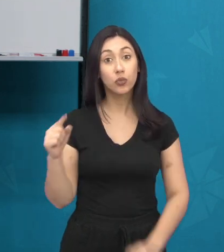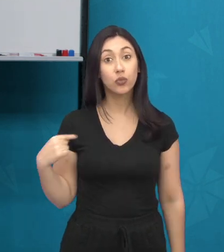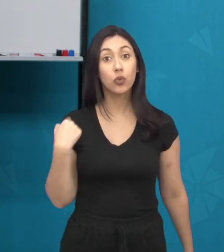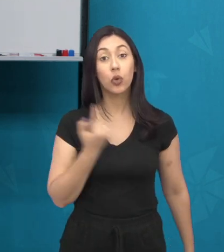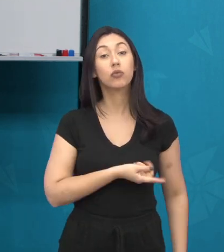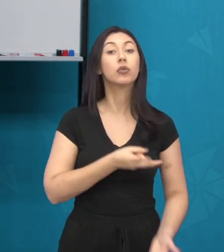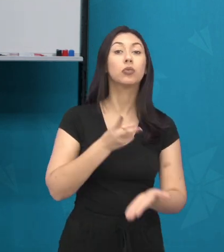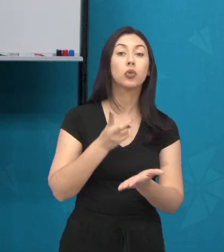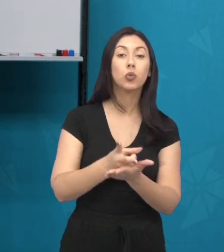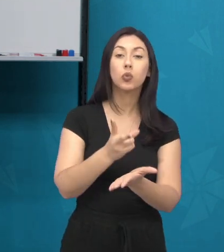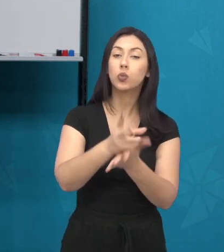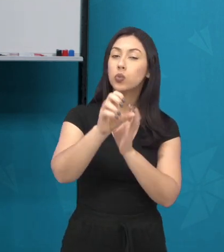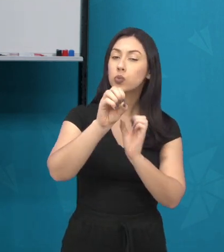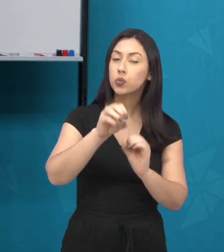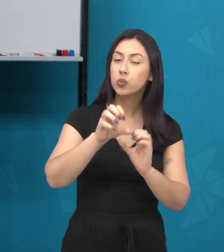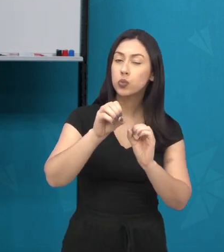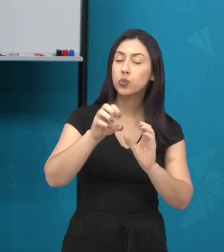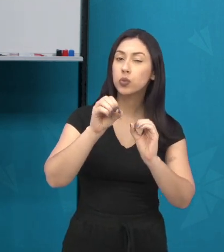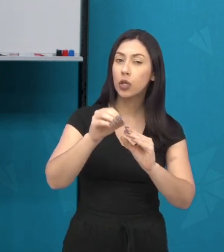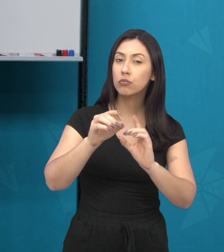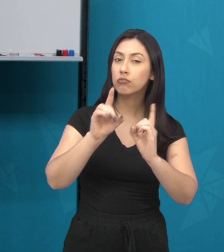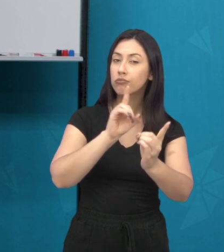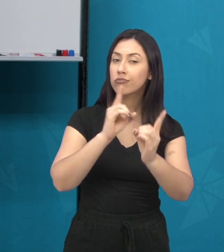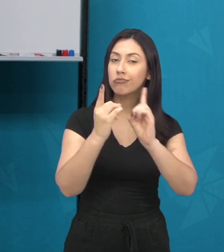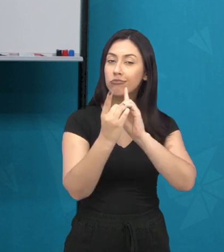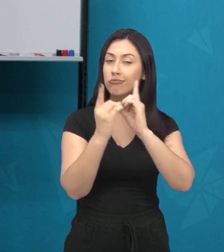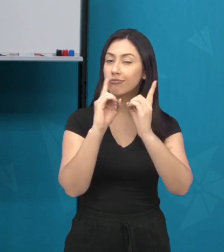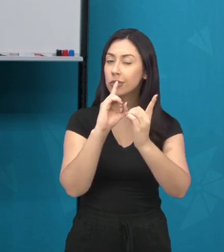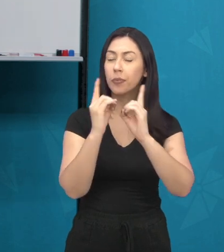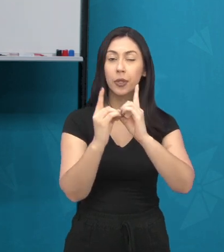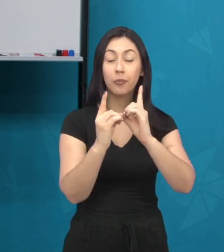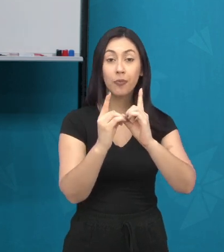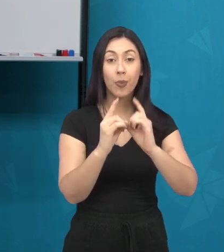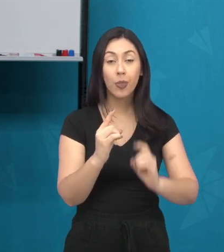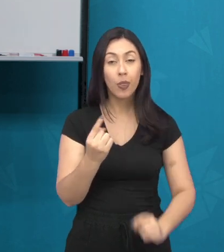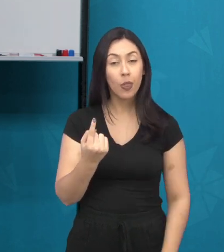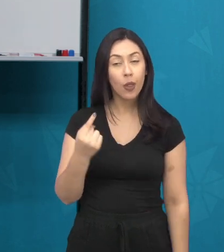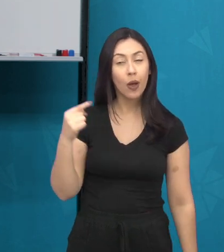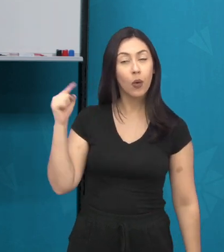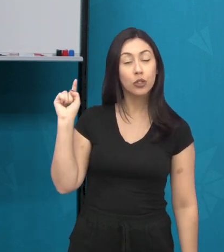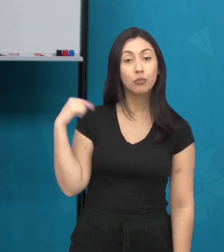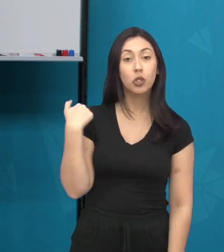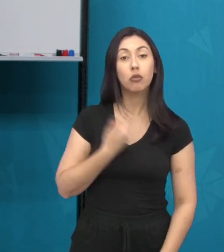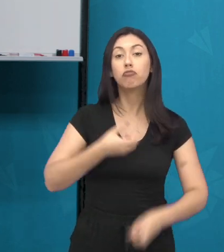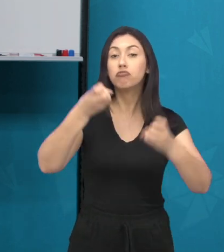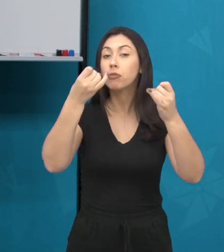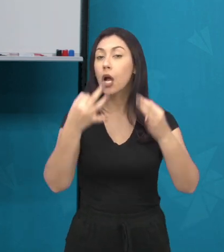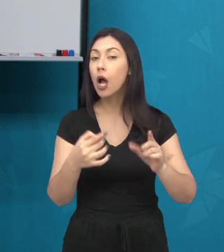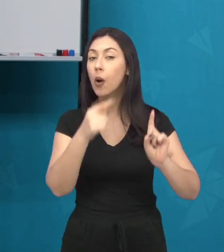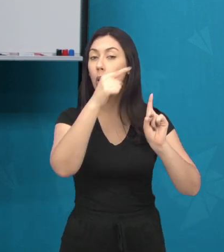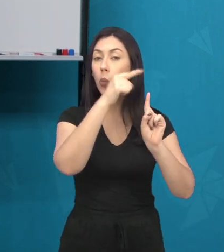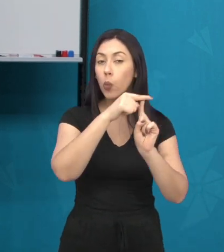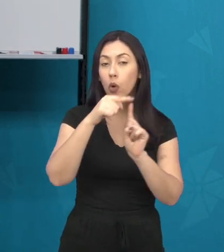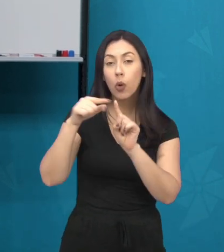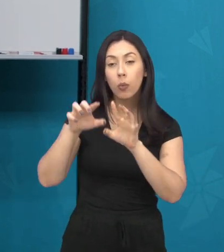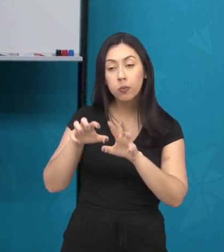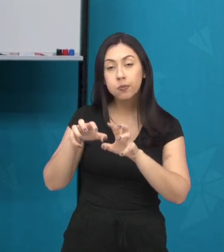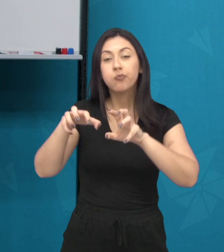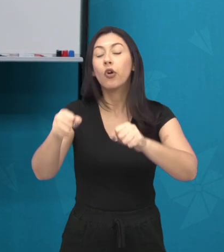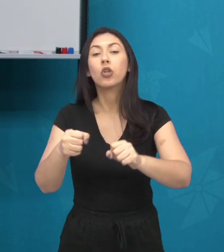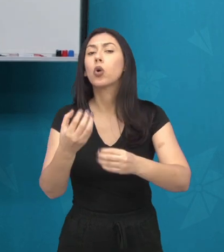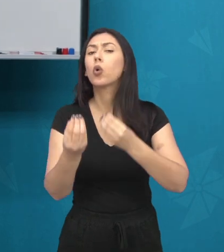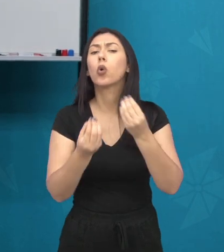Hoje a aula de dinâmica nós conversamos na última aula um pouco sobre os tipos de força as causas dos